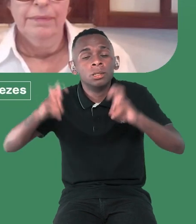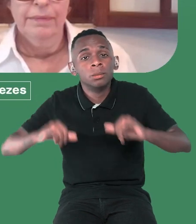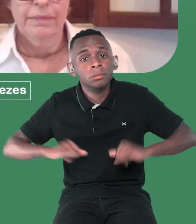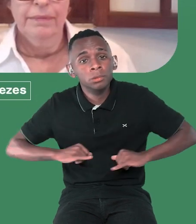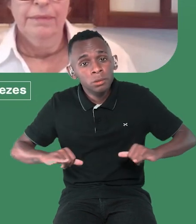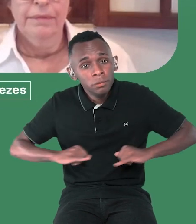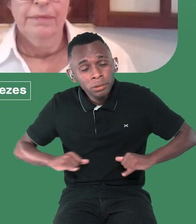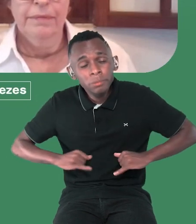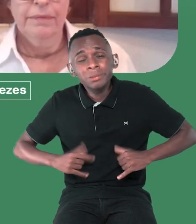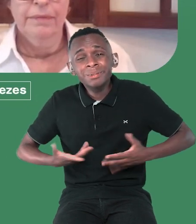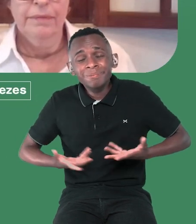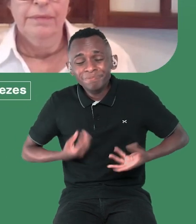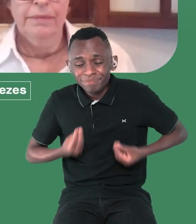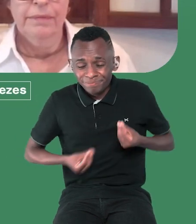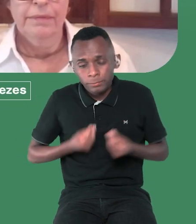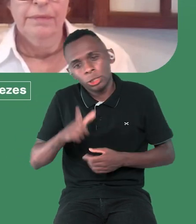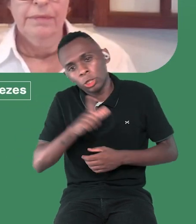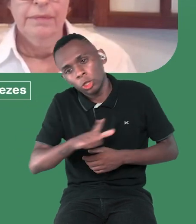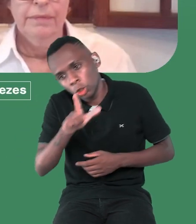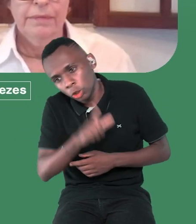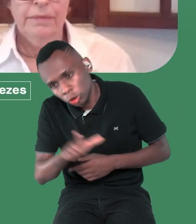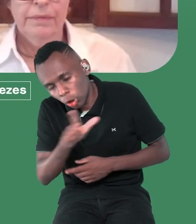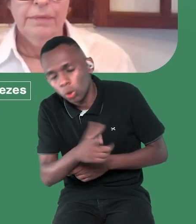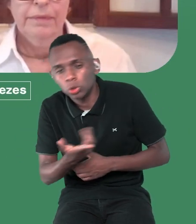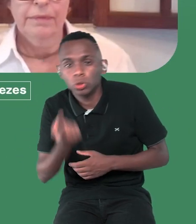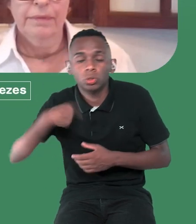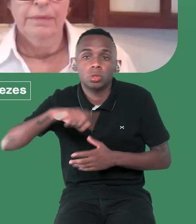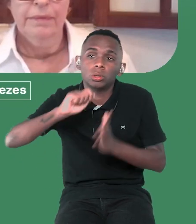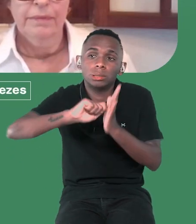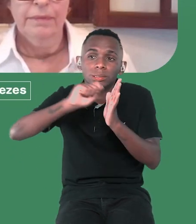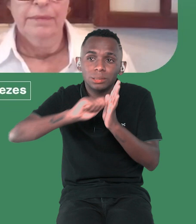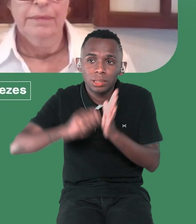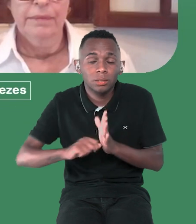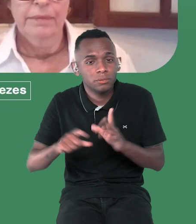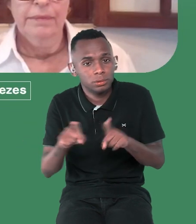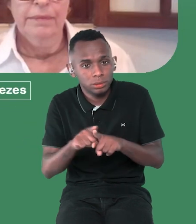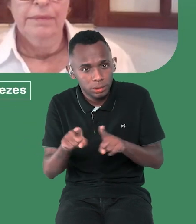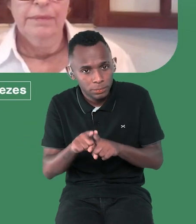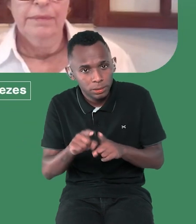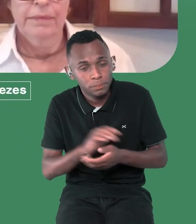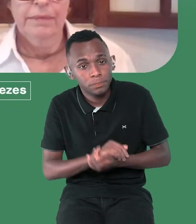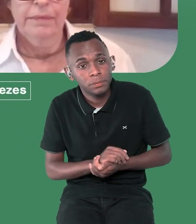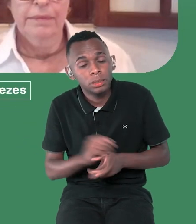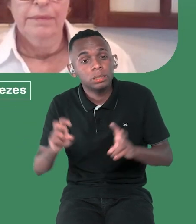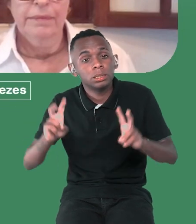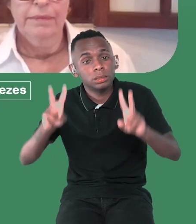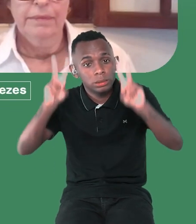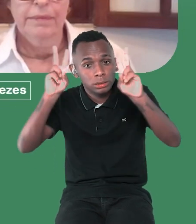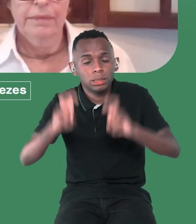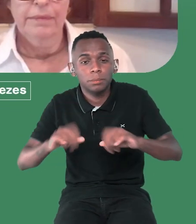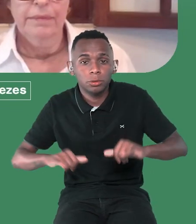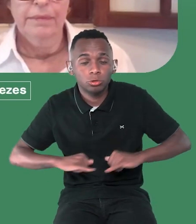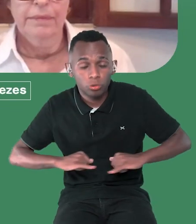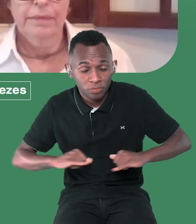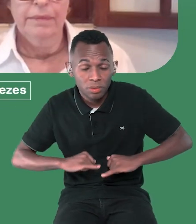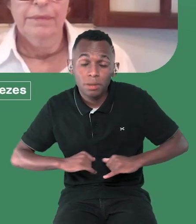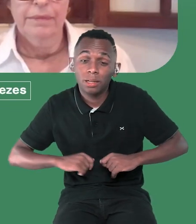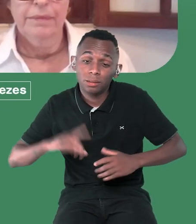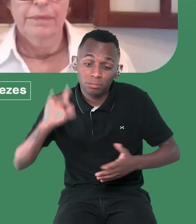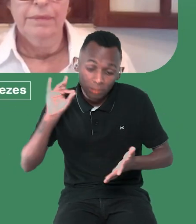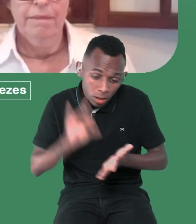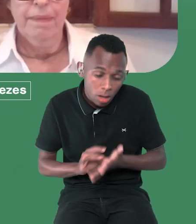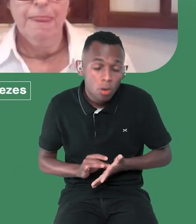uma entrevista um dia de um pintor, ele assim, um senhor muito humilde, ele faz uns quadros muito bonitos e tal. E aí